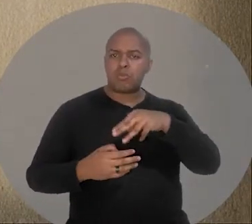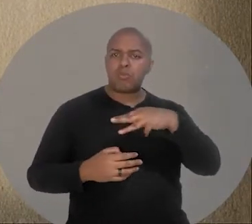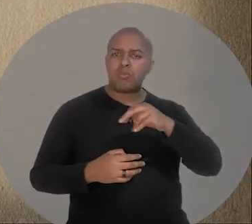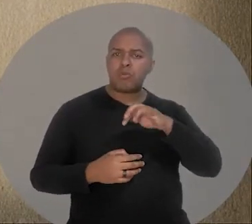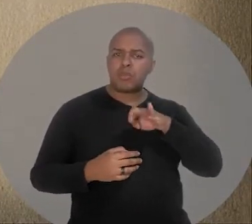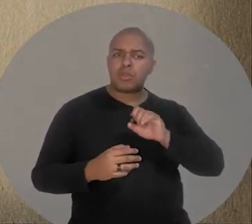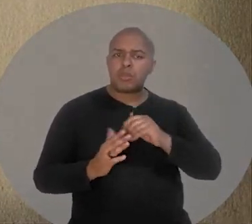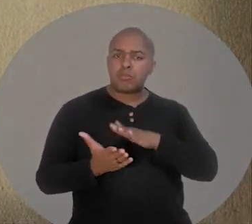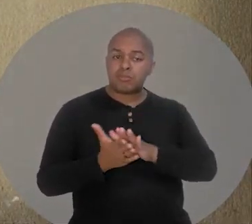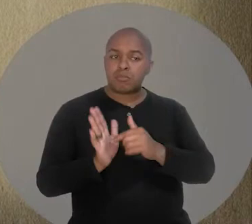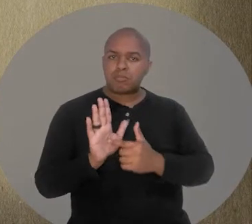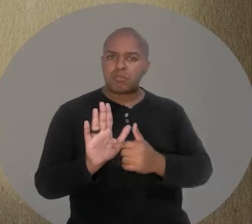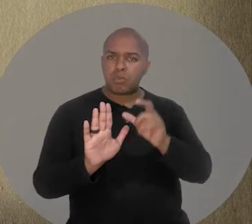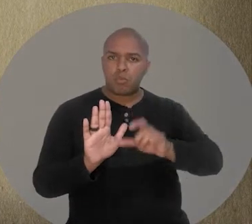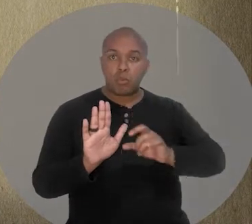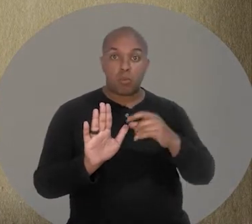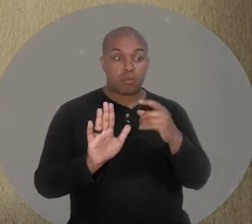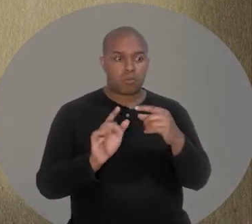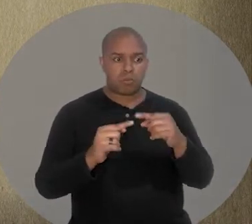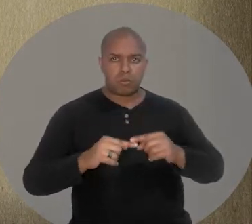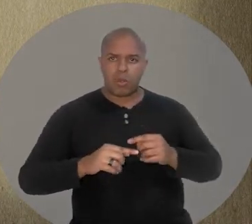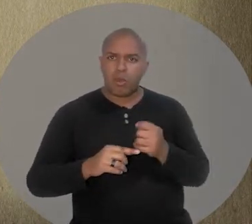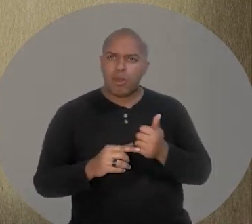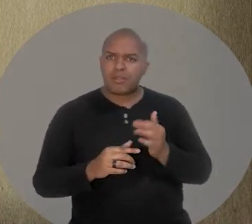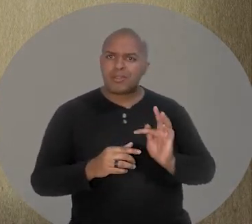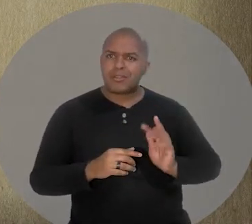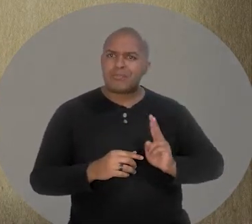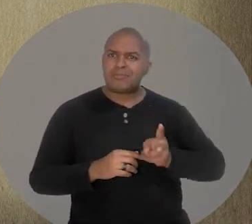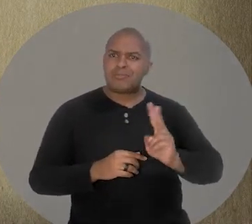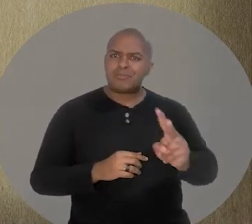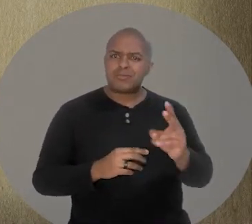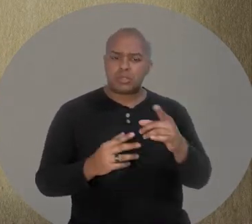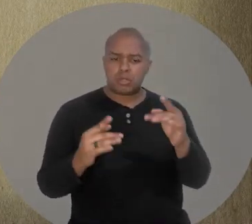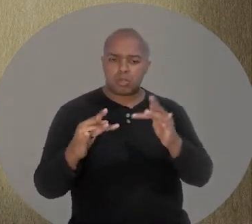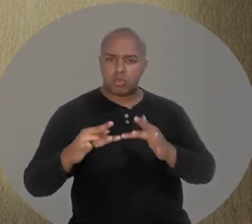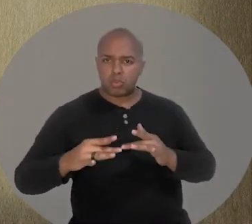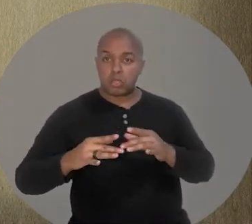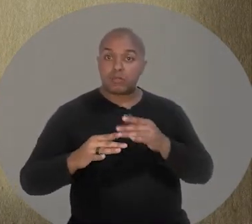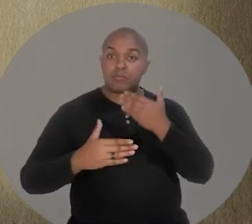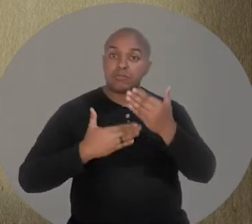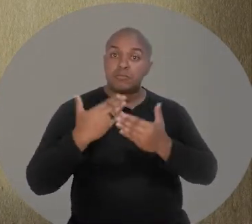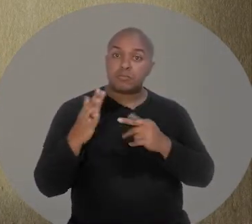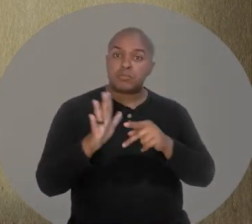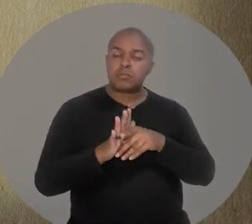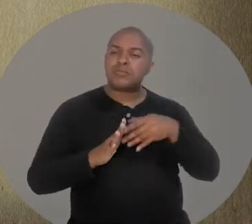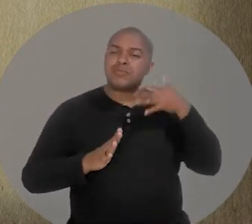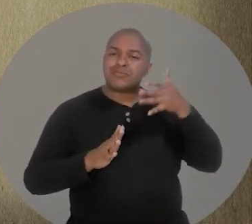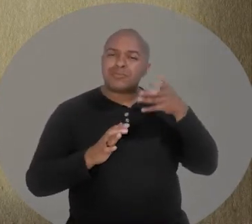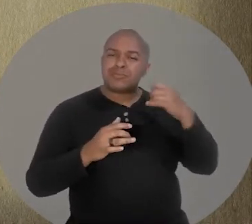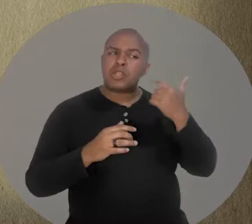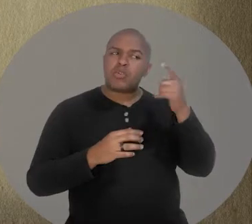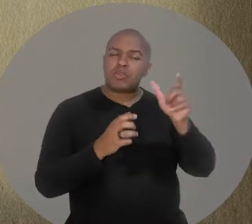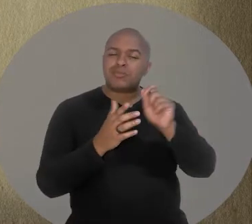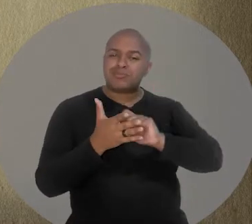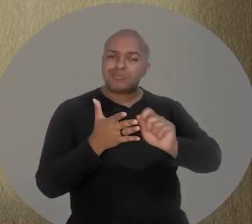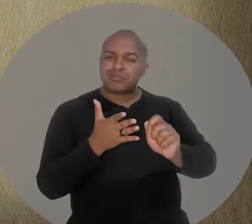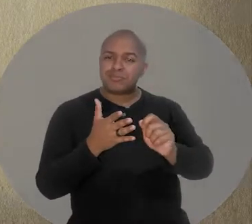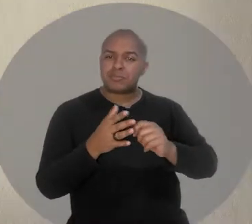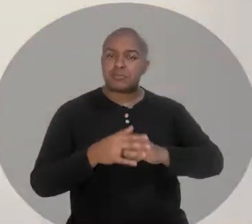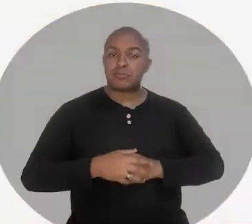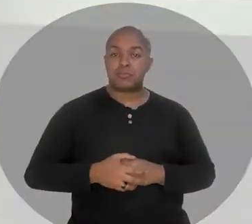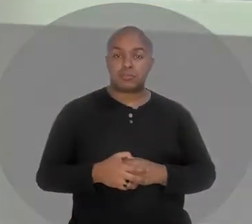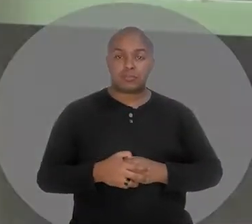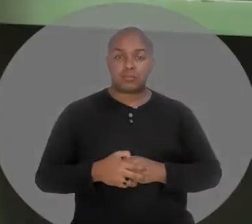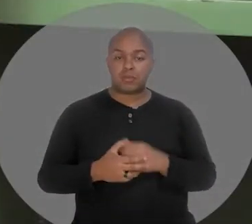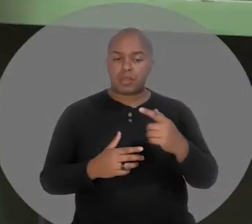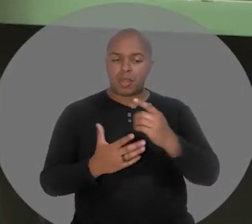Essa publicação acabou por revelar-se fonte quase infinita de contatos e solicitações de palestras e outros